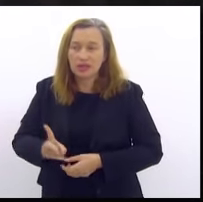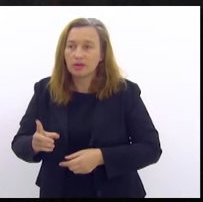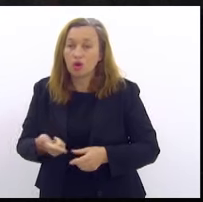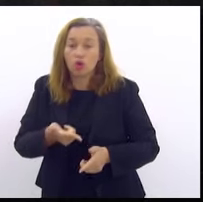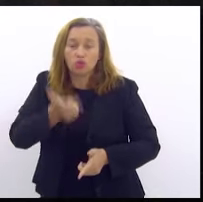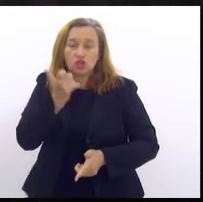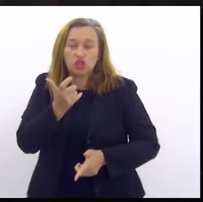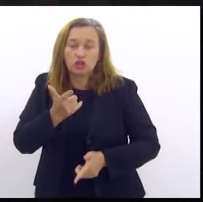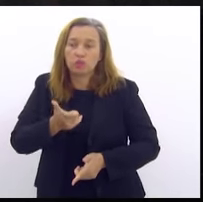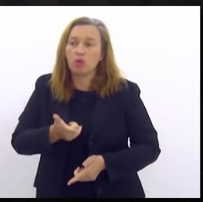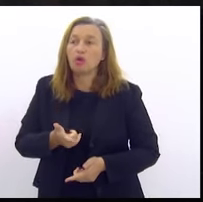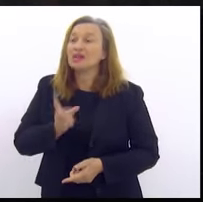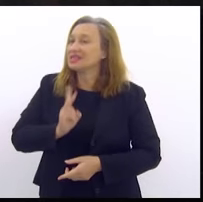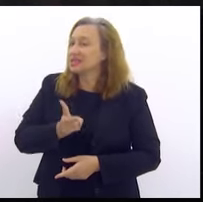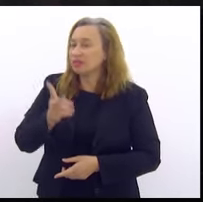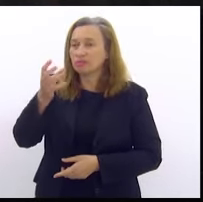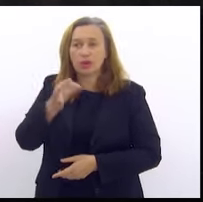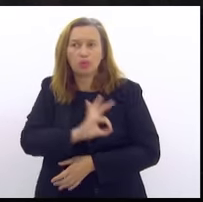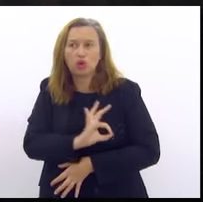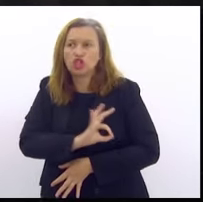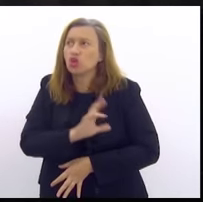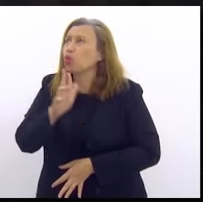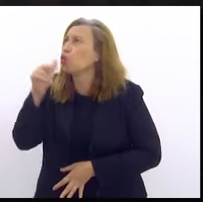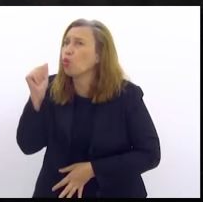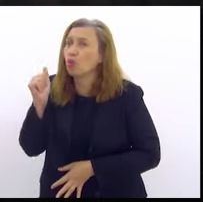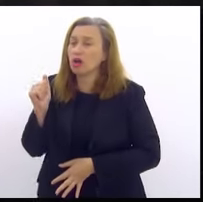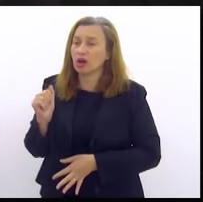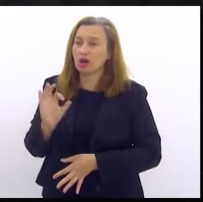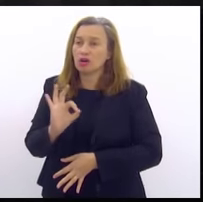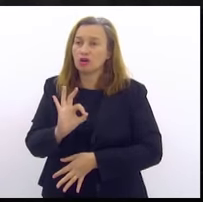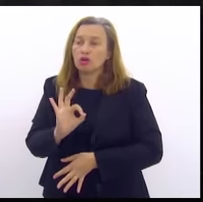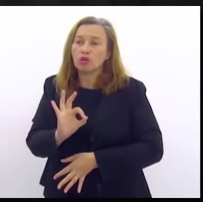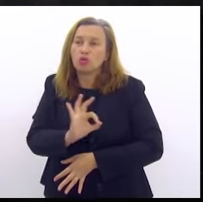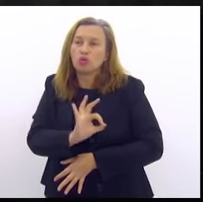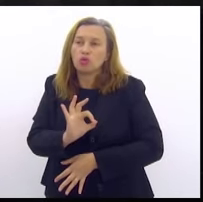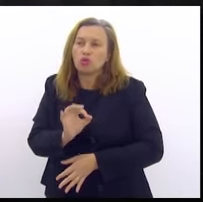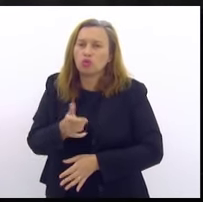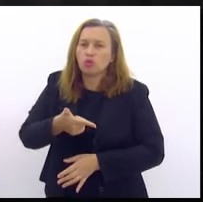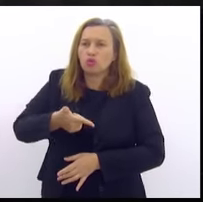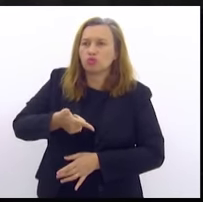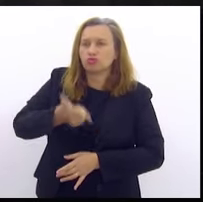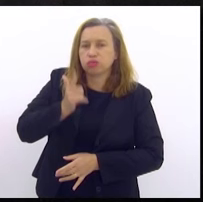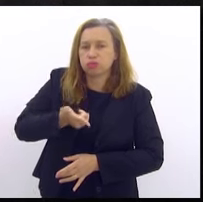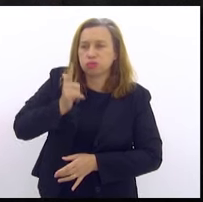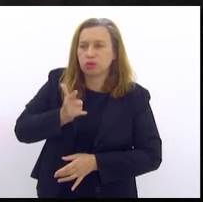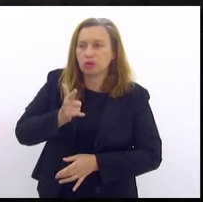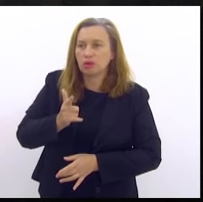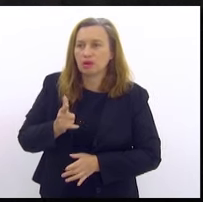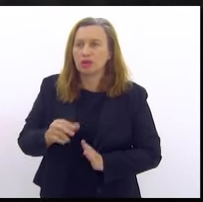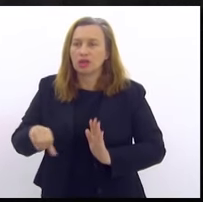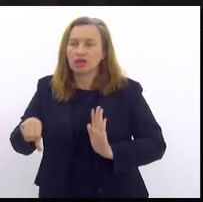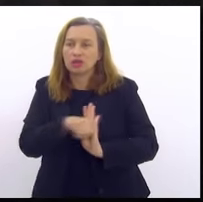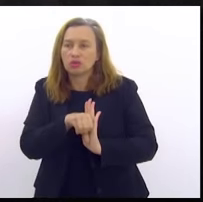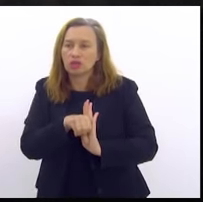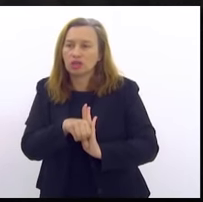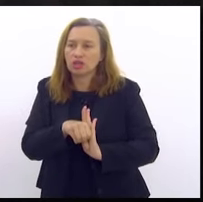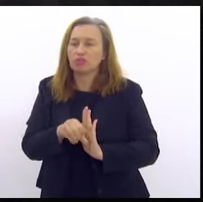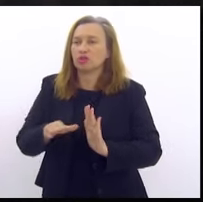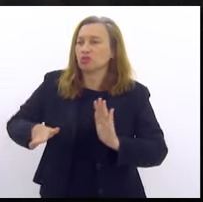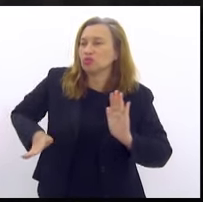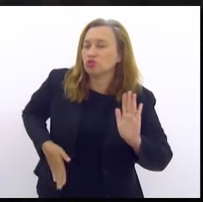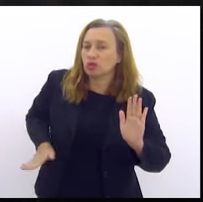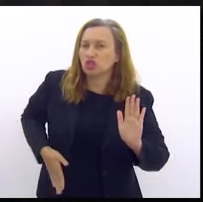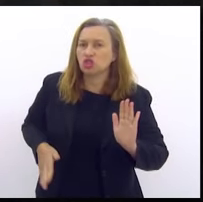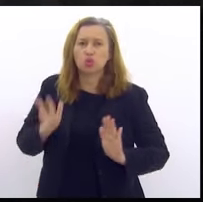da polícia militar do estado do Rio de Janeiro. Nunca o tiro é dos traficantes. Sempre é da polícia. É muito